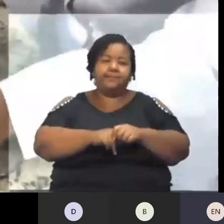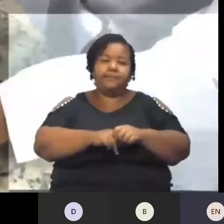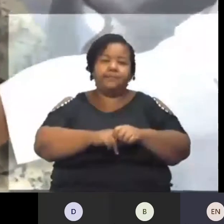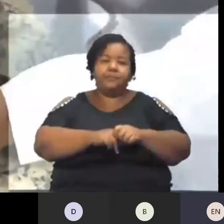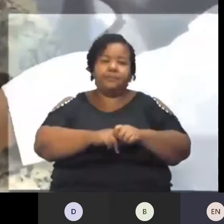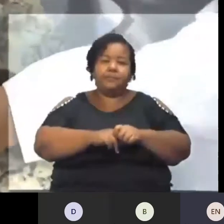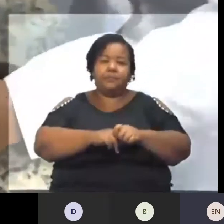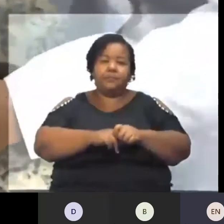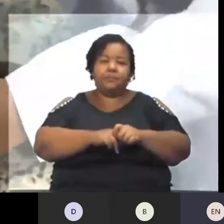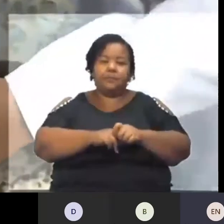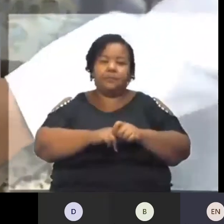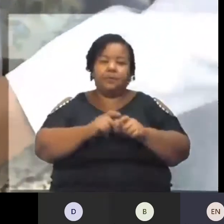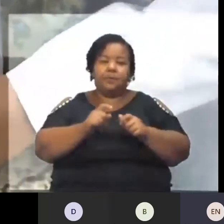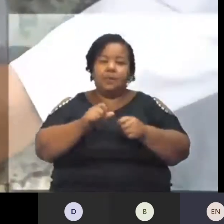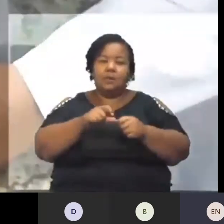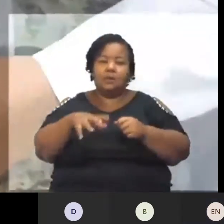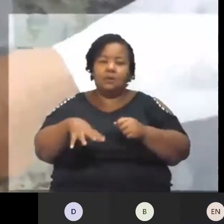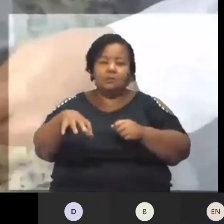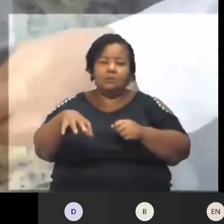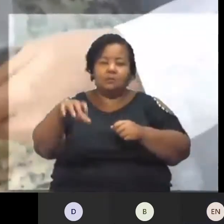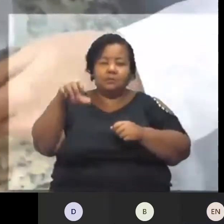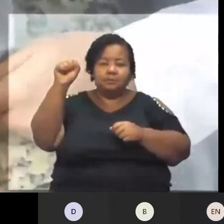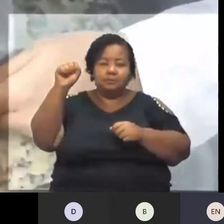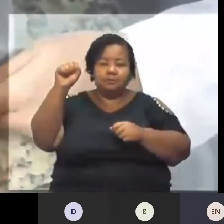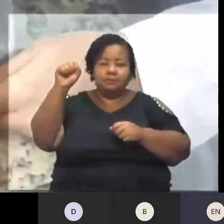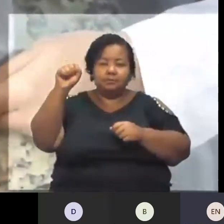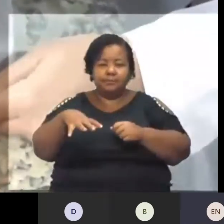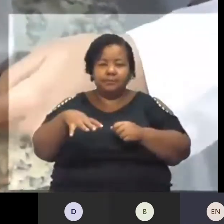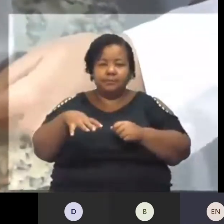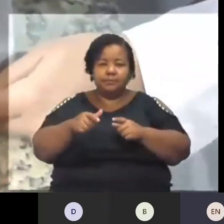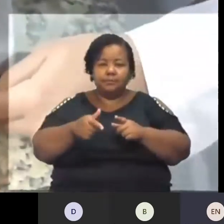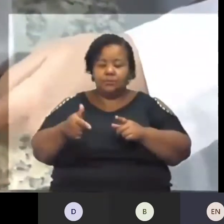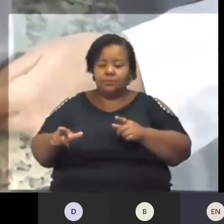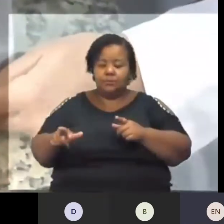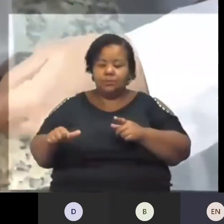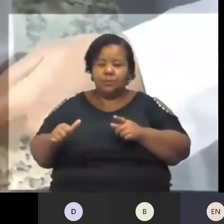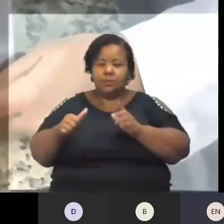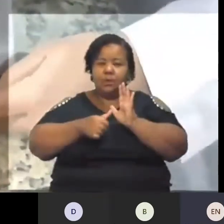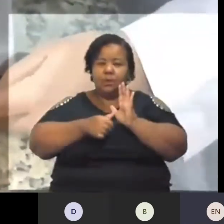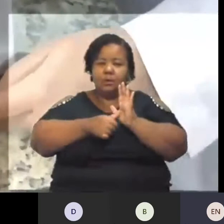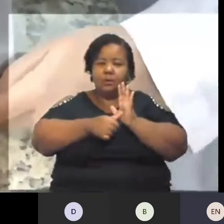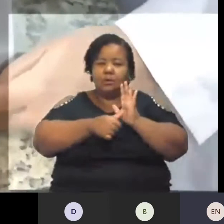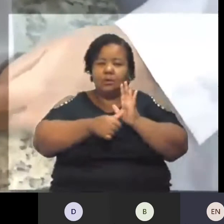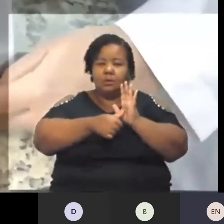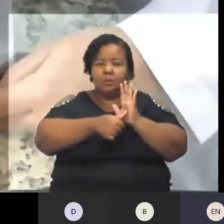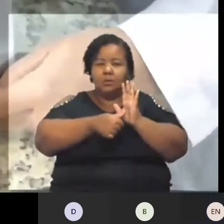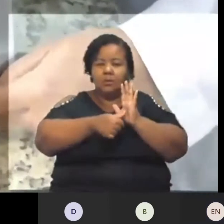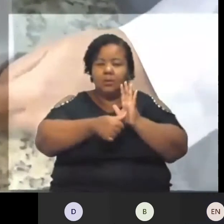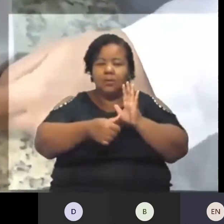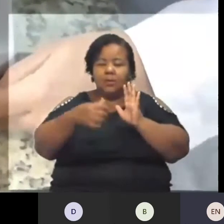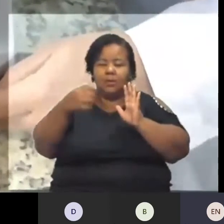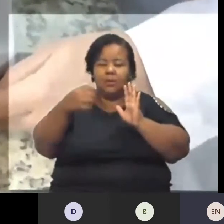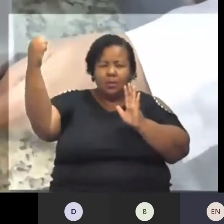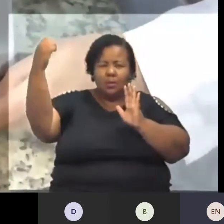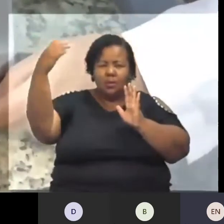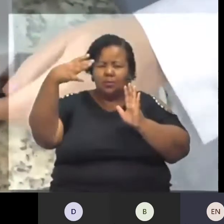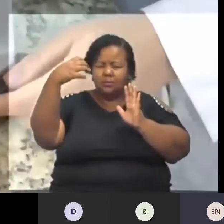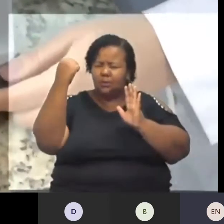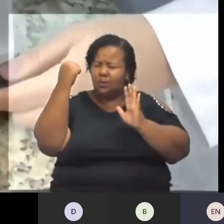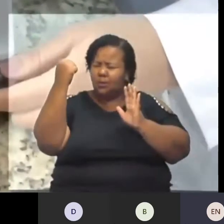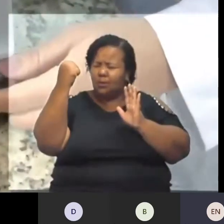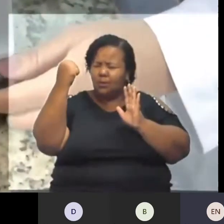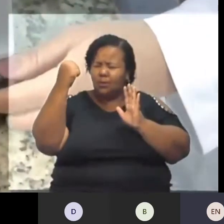Aqui nós temos o botão de liga e desliga. E aqui, o ajuste da intensidade de luz. Lembrando